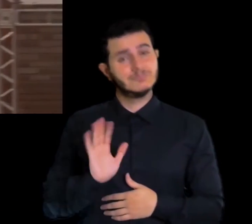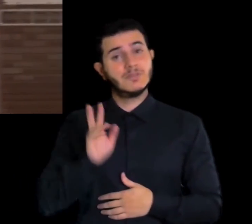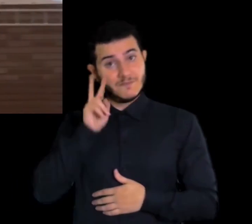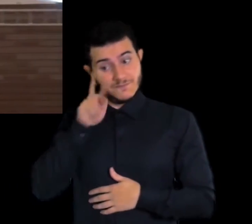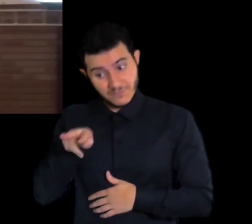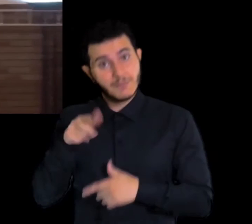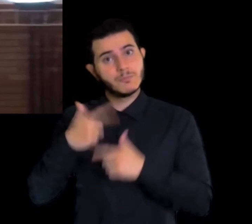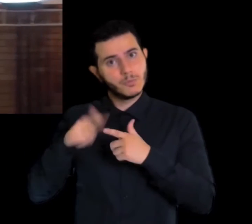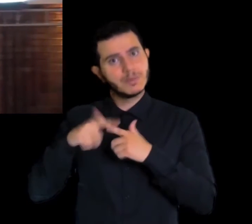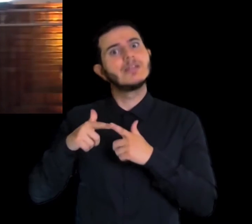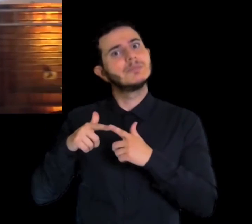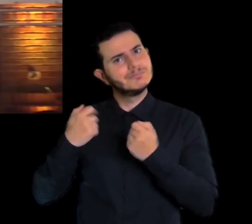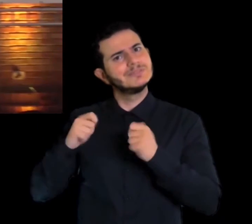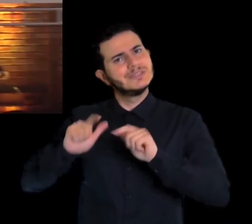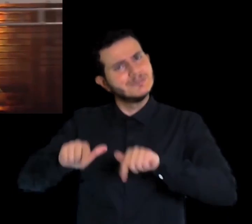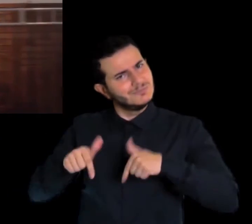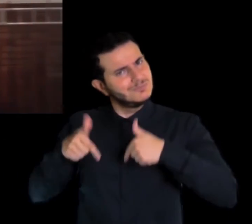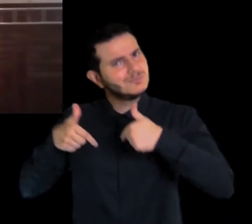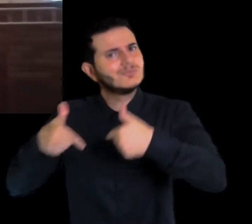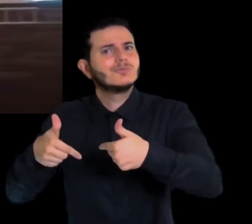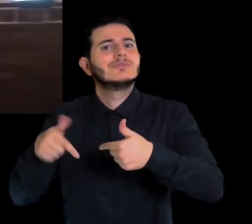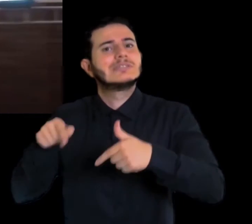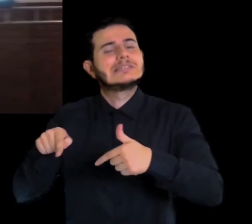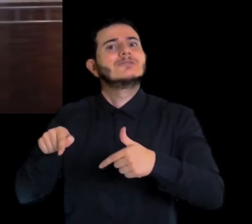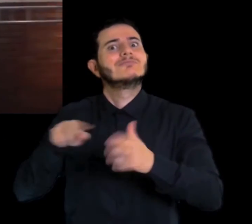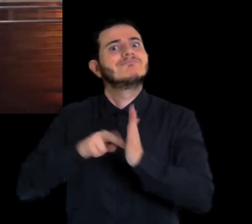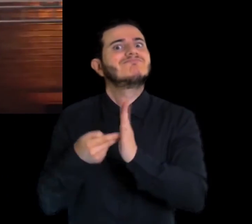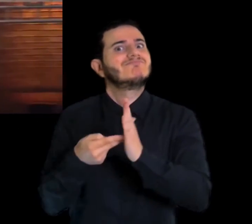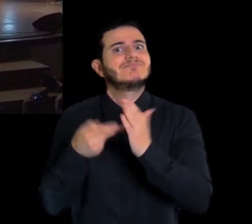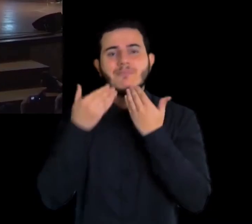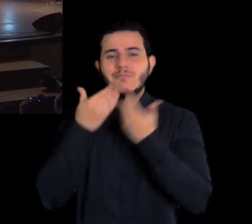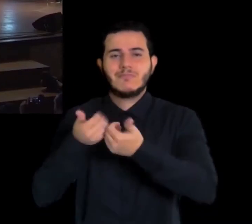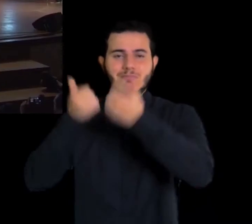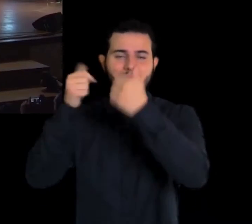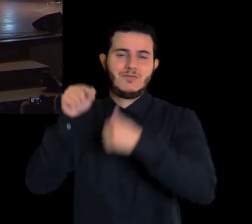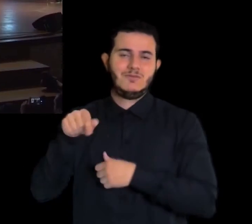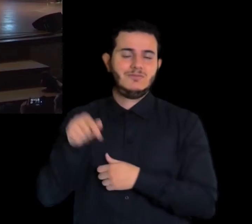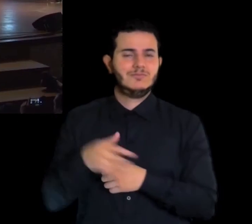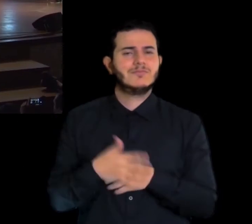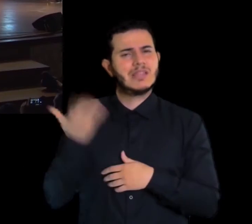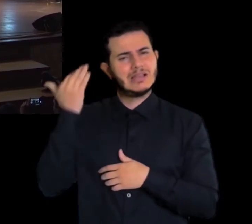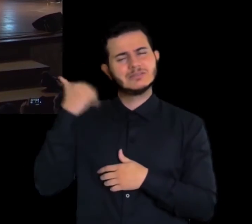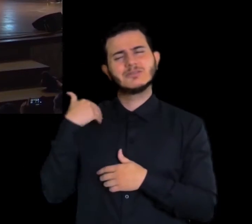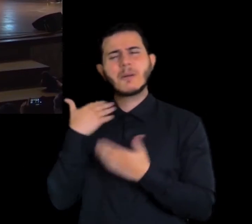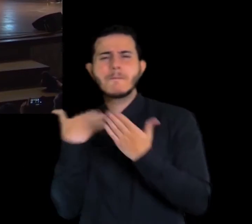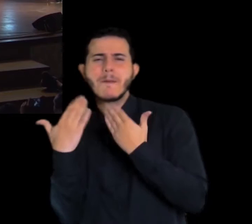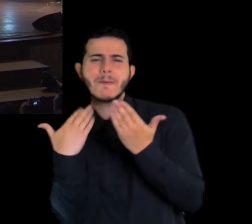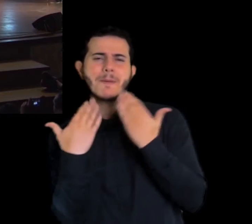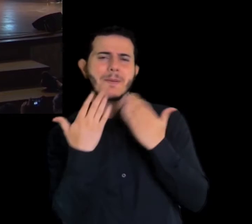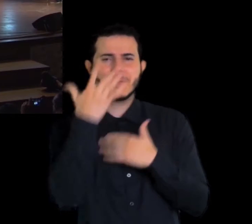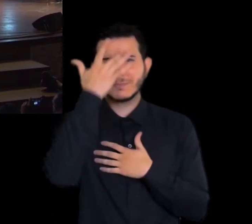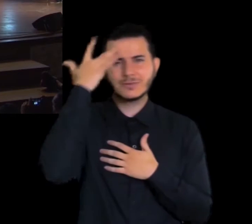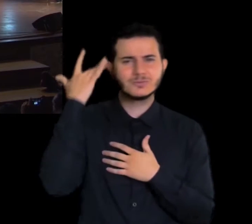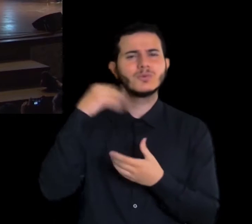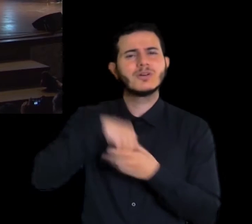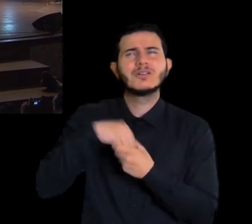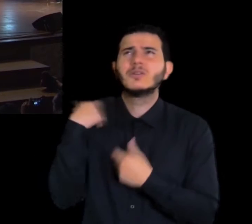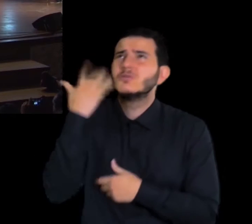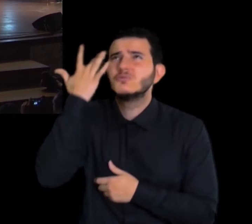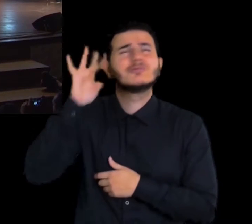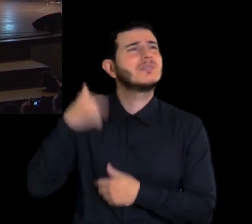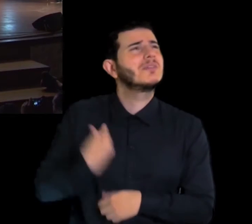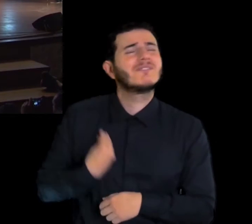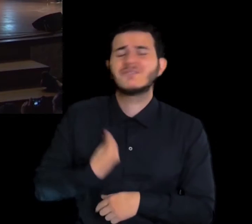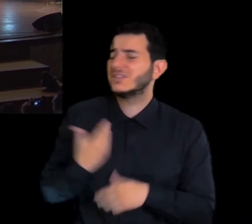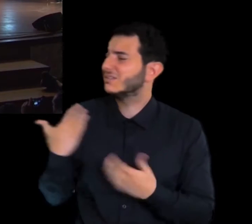dádiva. Agora, agir para resolver é divino. Tanto é que ontem eu estava na mentoria conversando com uma pessoa e ele me falou, cara, eu não sei o que fazer da vida. Eu falei,